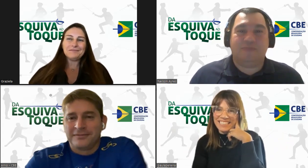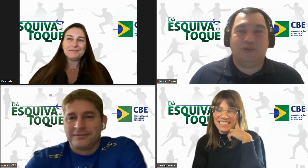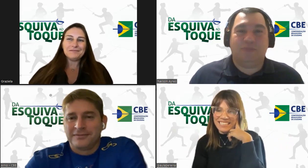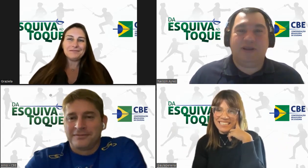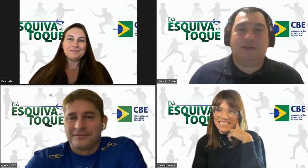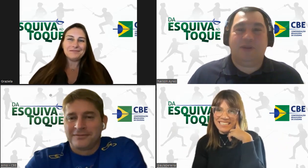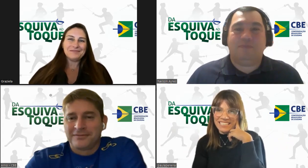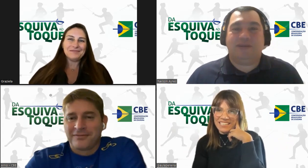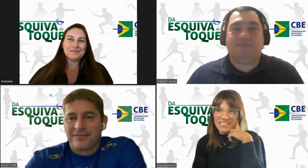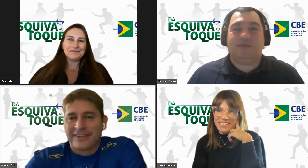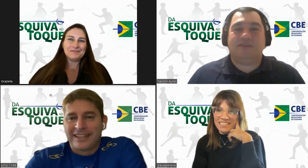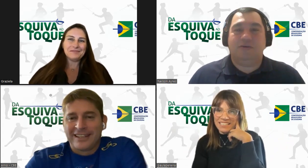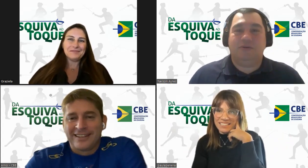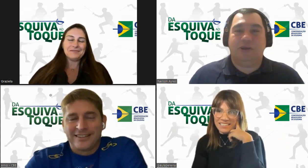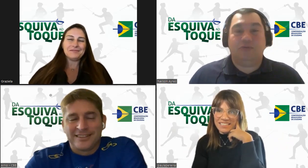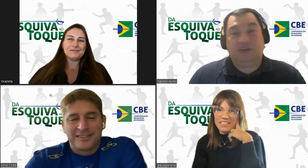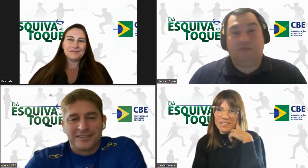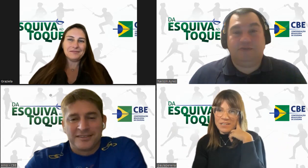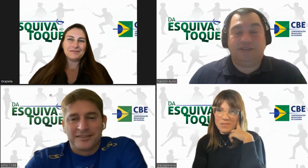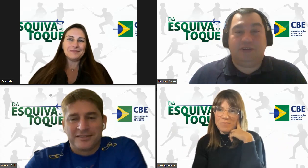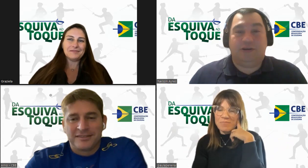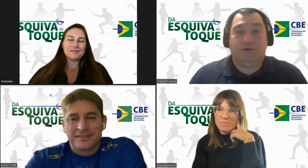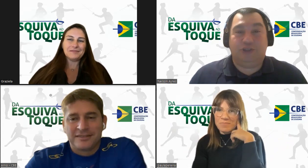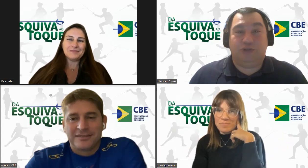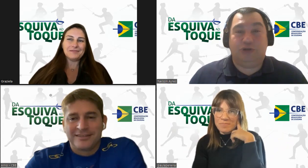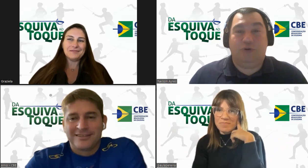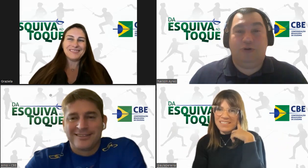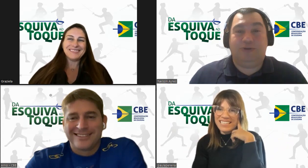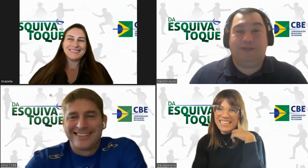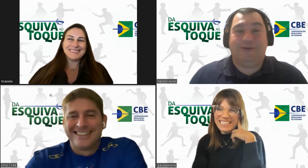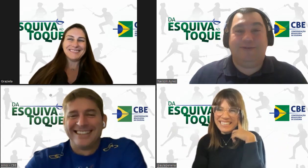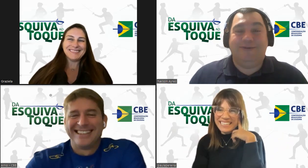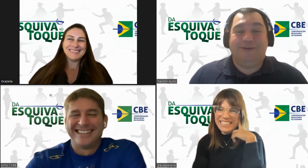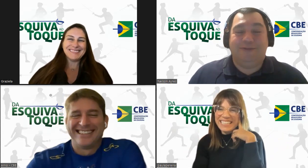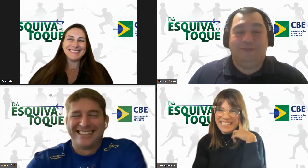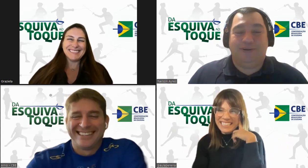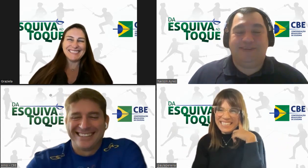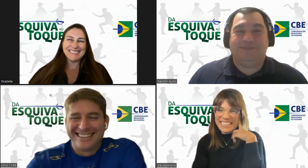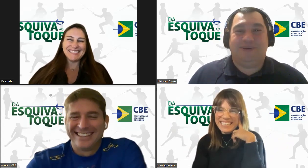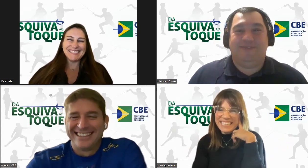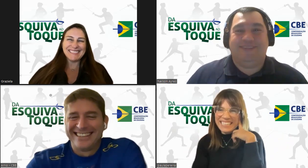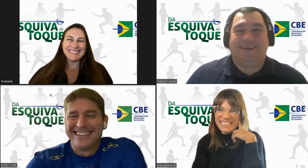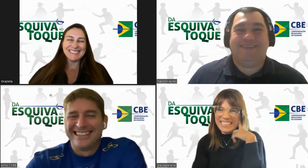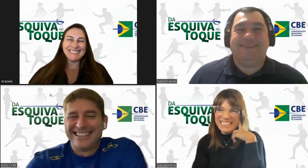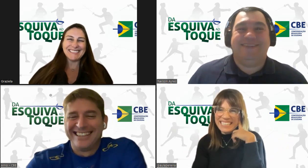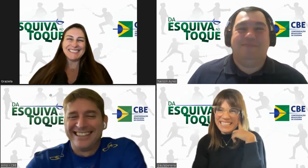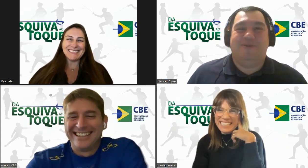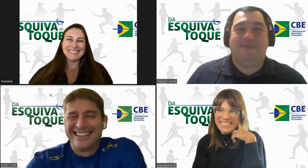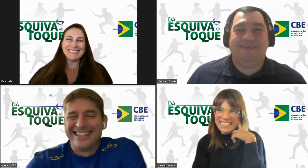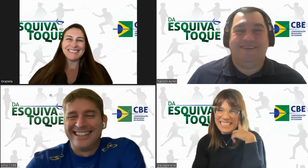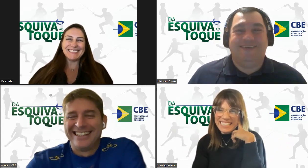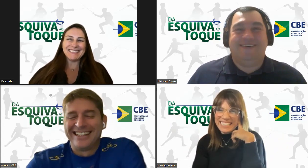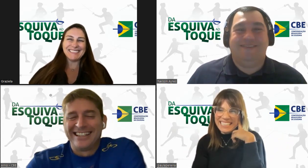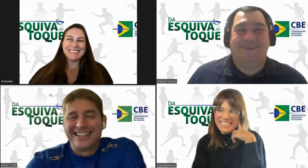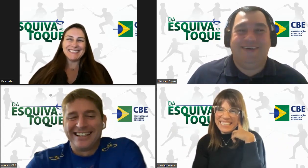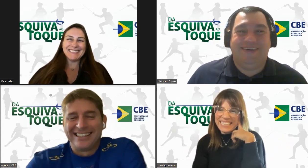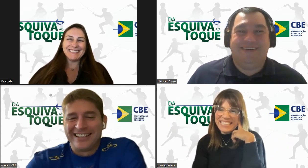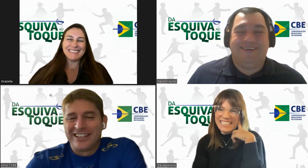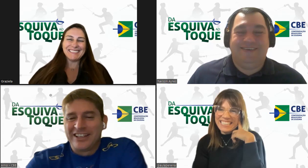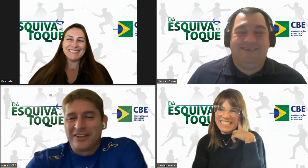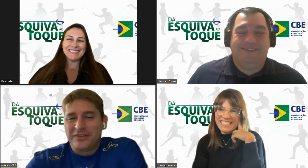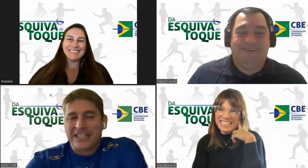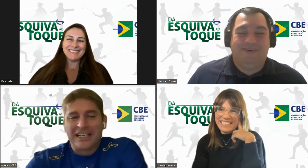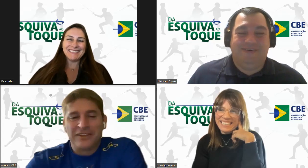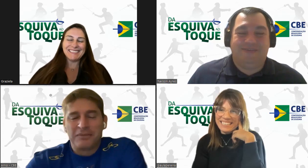Muito obrigado pela participação eu sei onde você onde eu te encontro Então não preciso perguntar tá bom